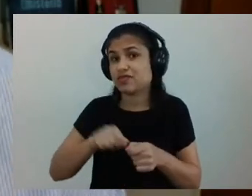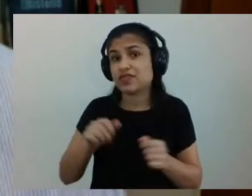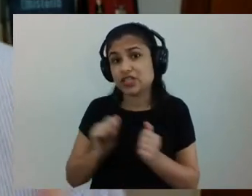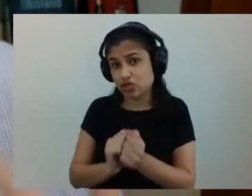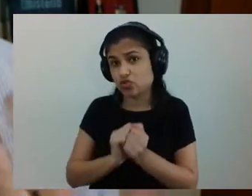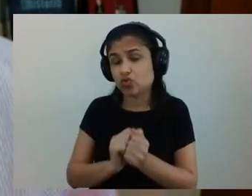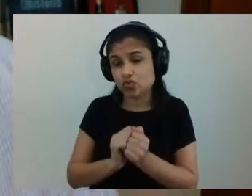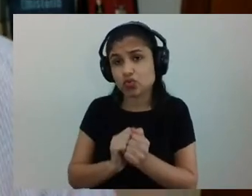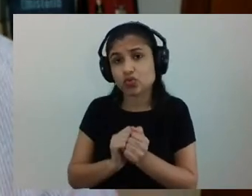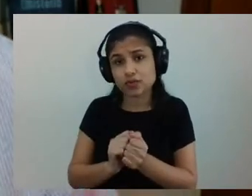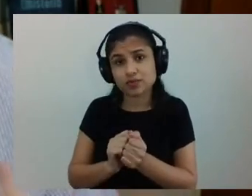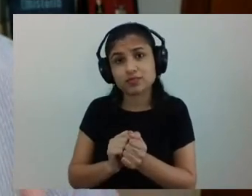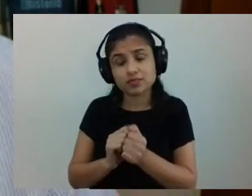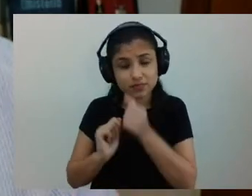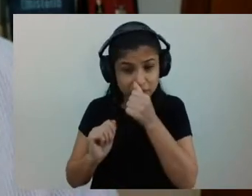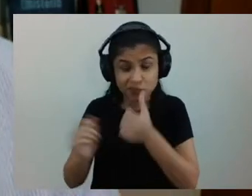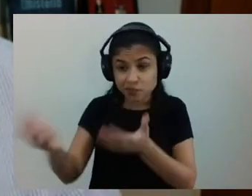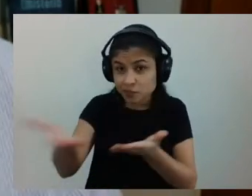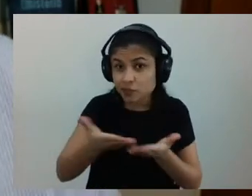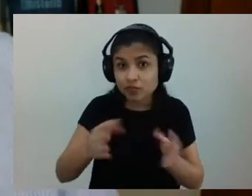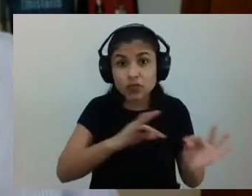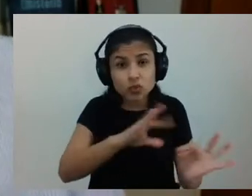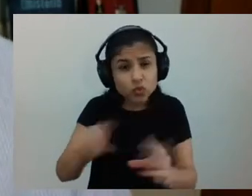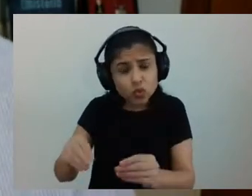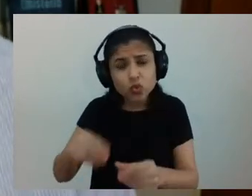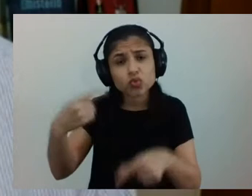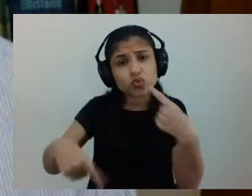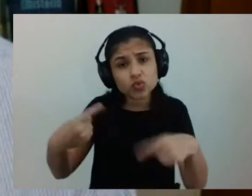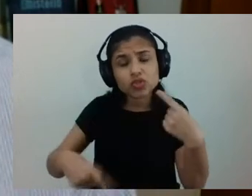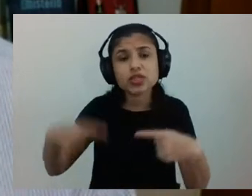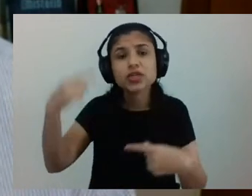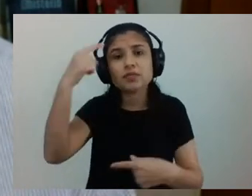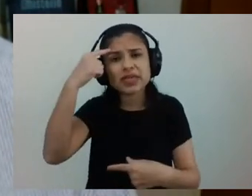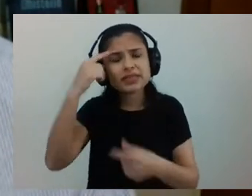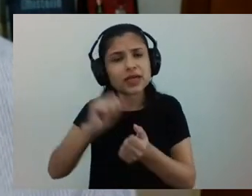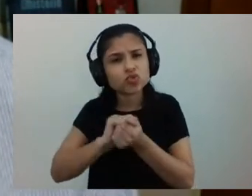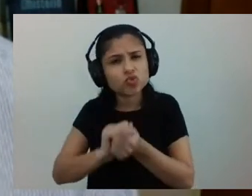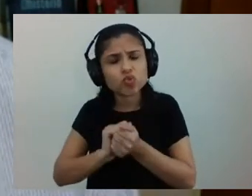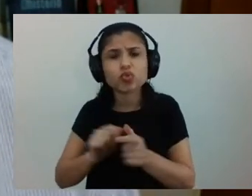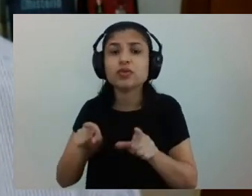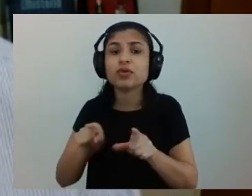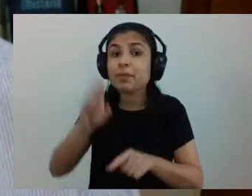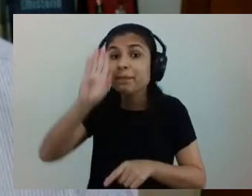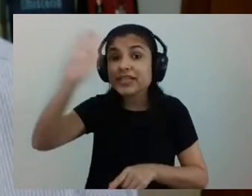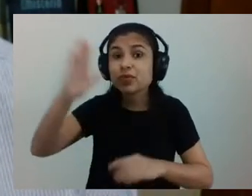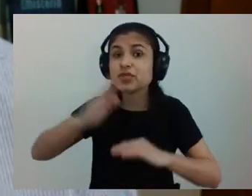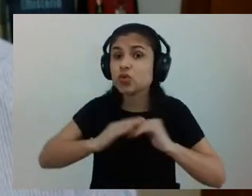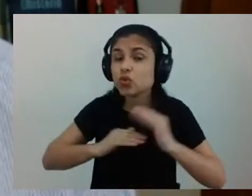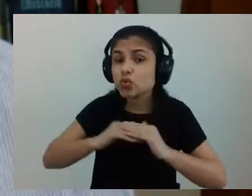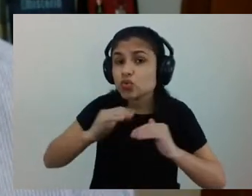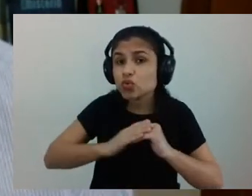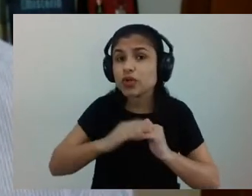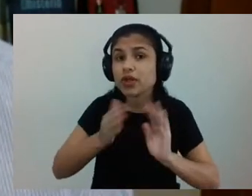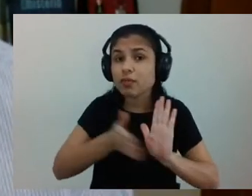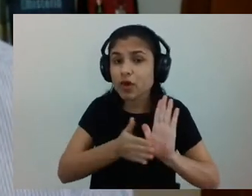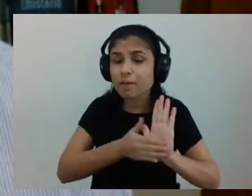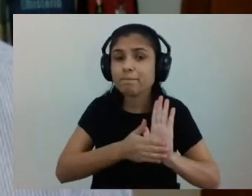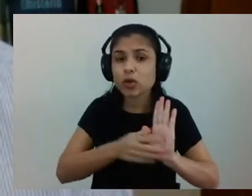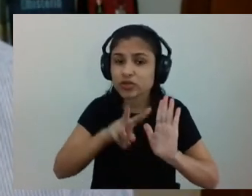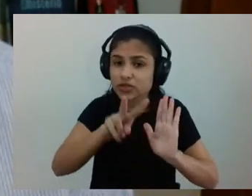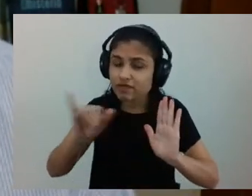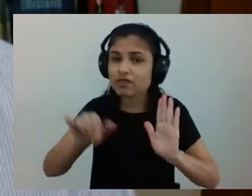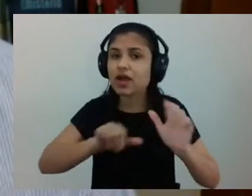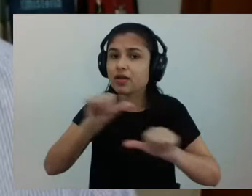para discutirmos, para pensarmos e para principalmente construirmos as propostas que vão transformar essa